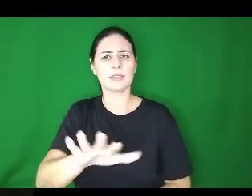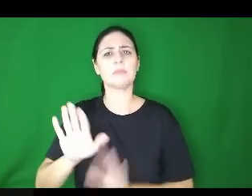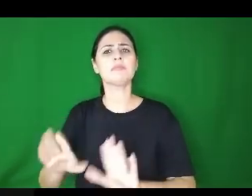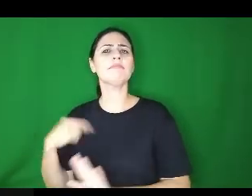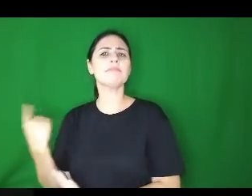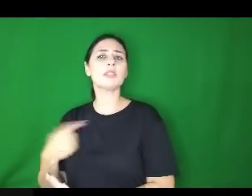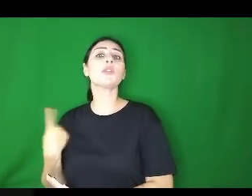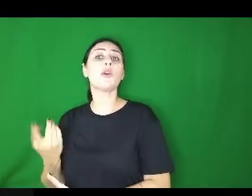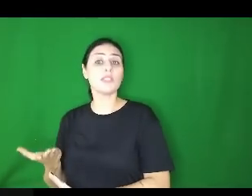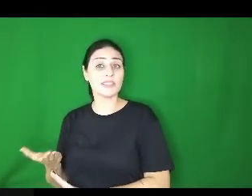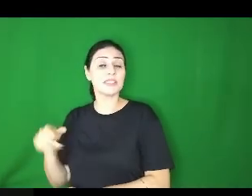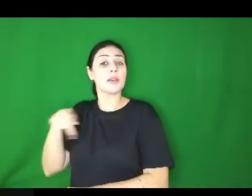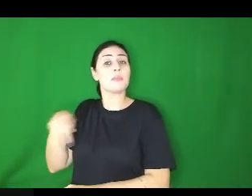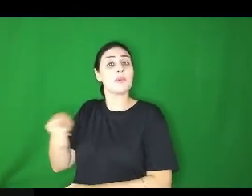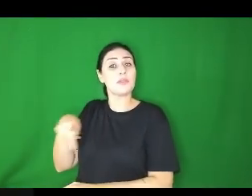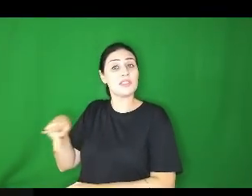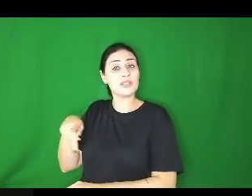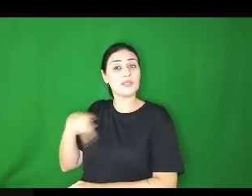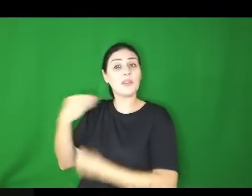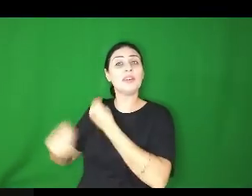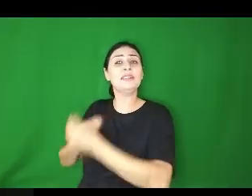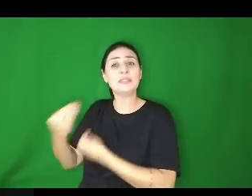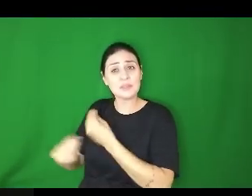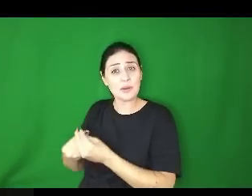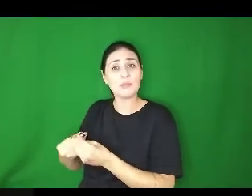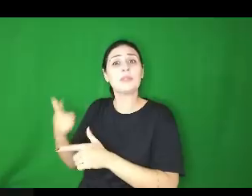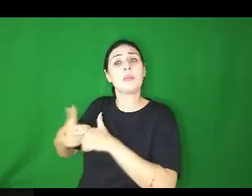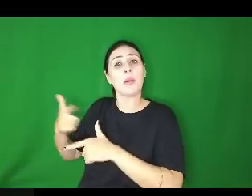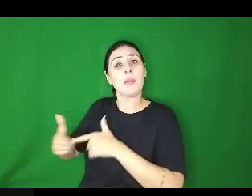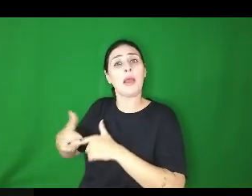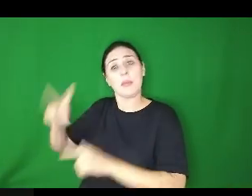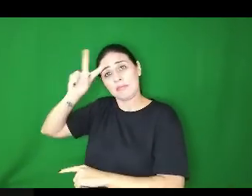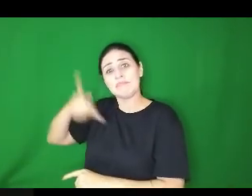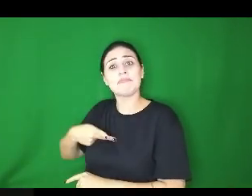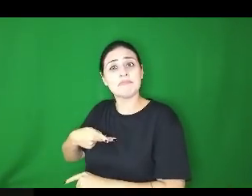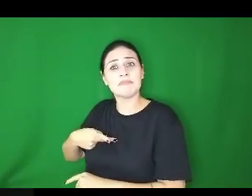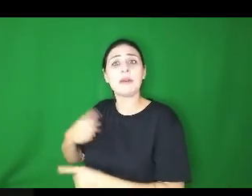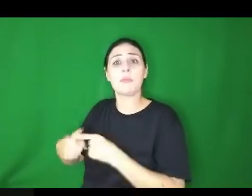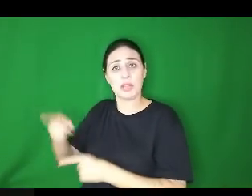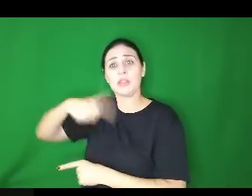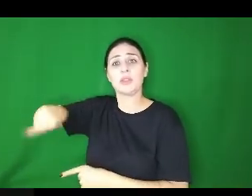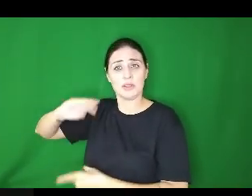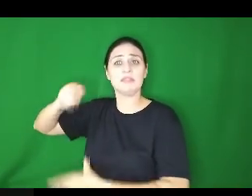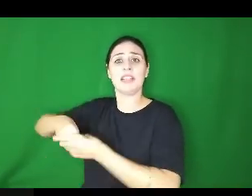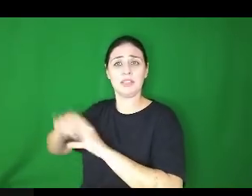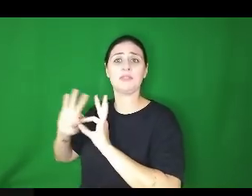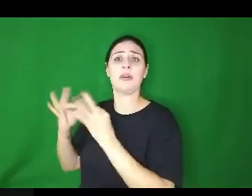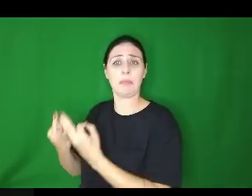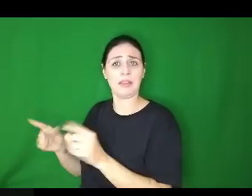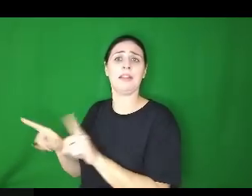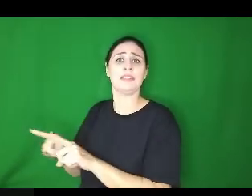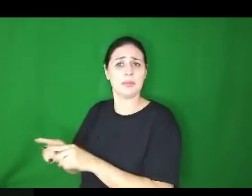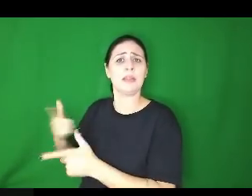isso, todos os conhecimentos são importantes, mas nesse momento a gente tem que dizer o que é possível para fazer para trazer